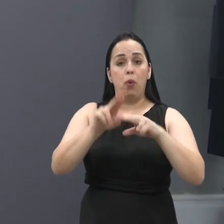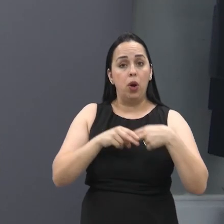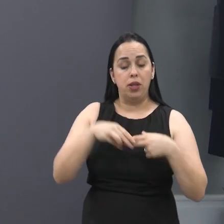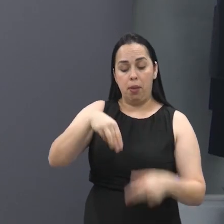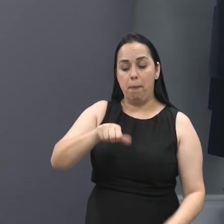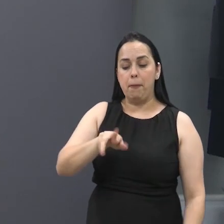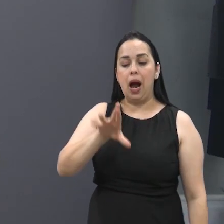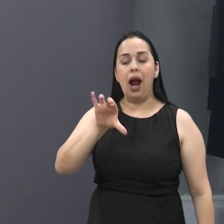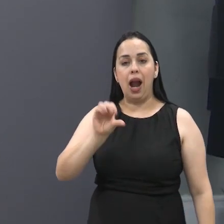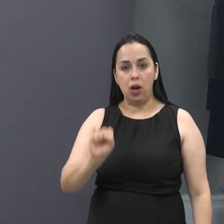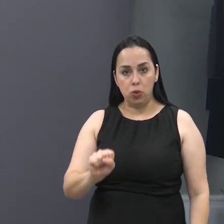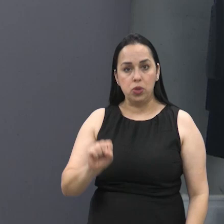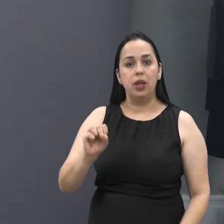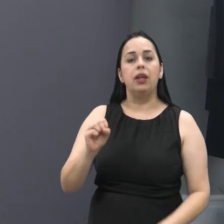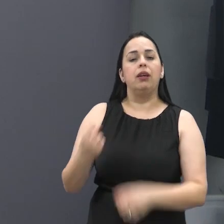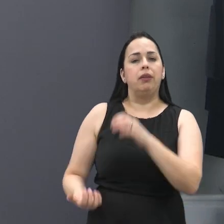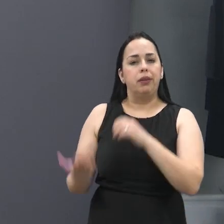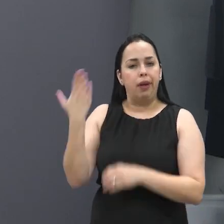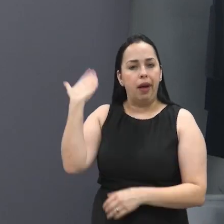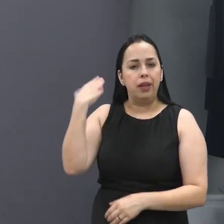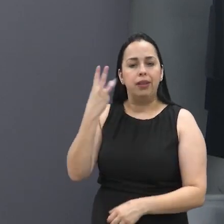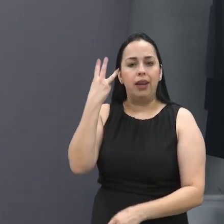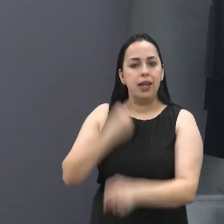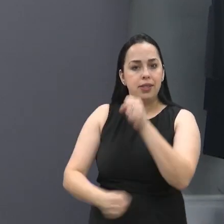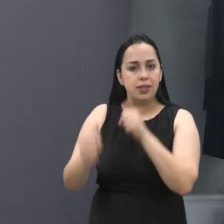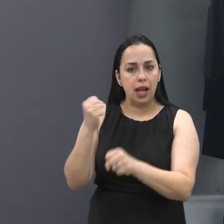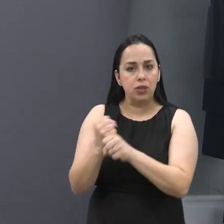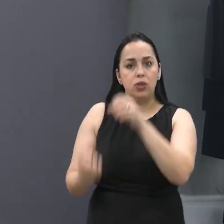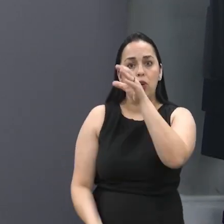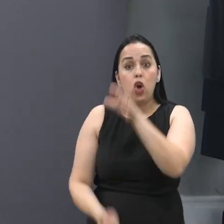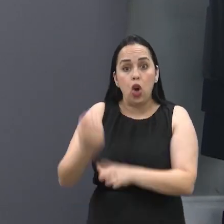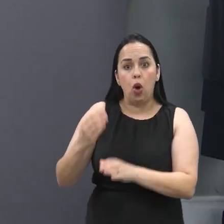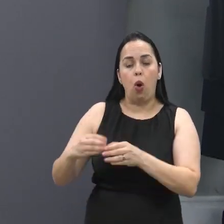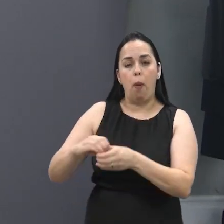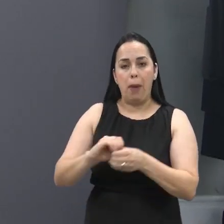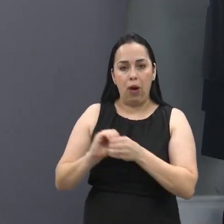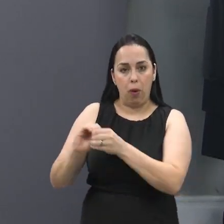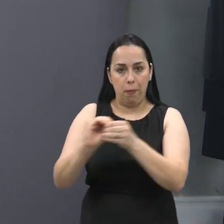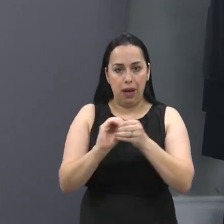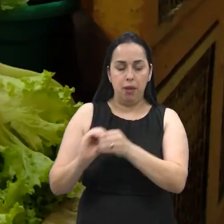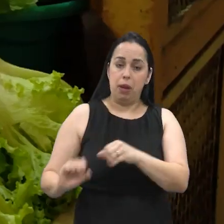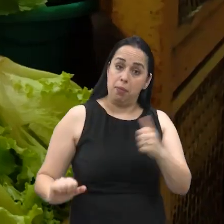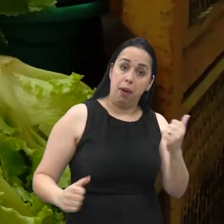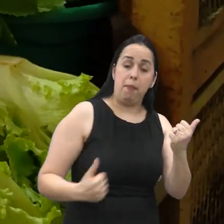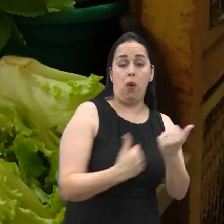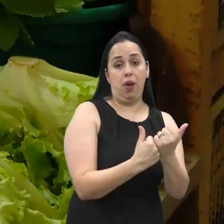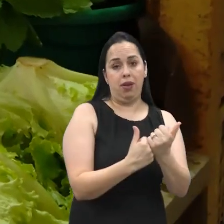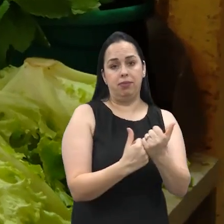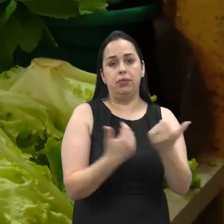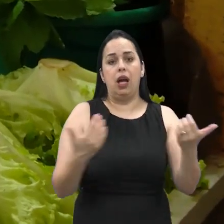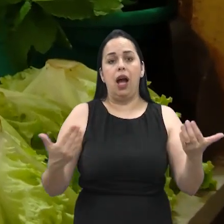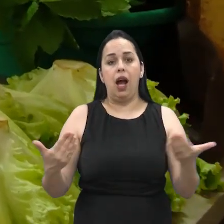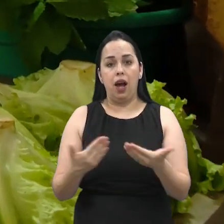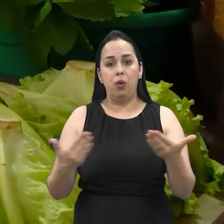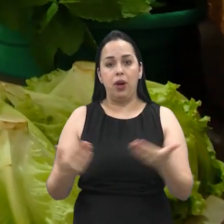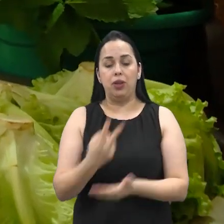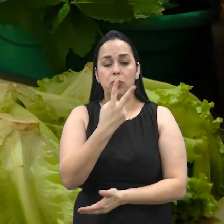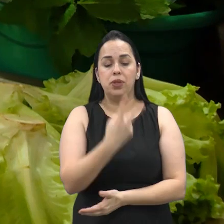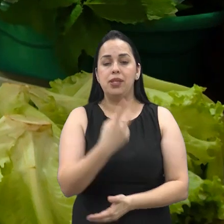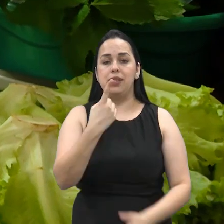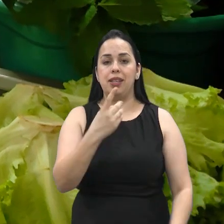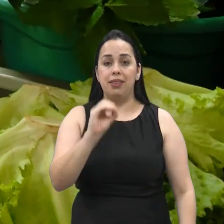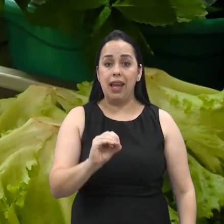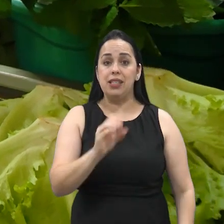teve a iniciativa de criar há 3 anos uma cooperativa para apoiar os produtores rurais. Atualmente são